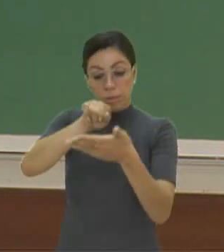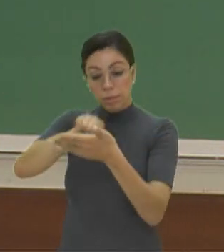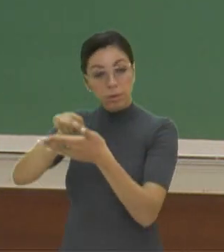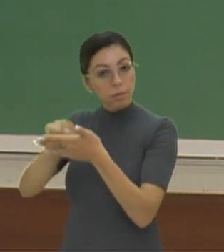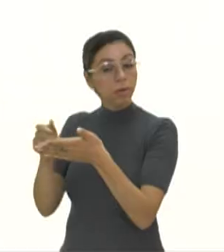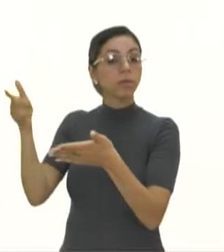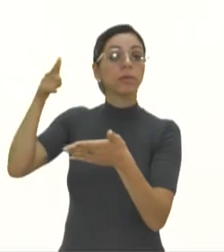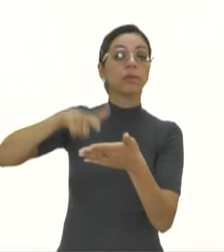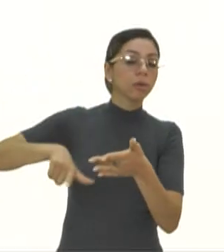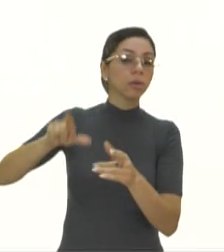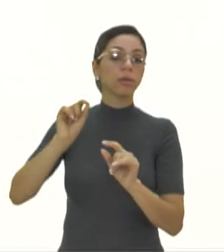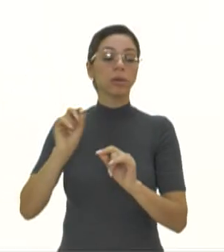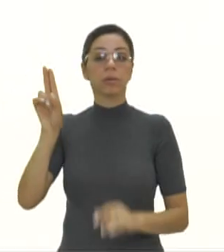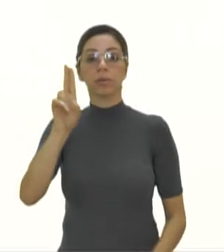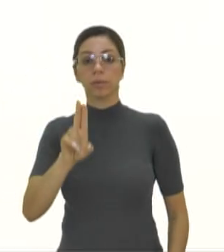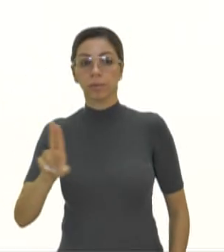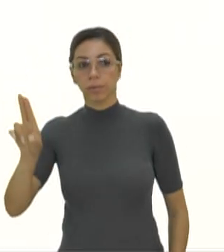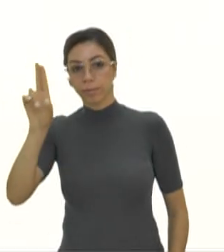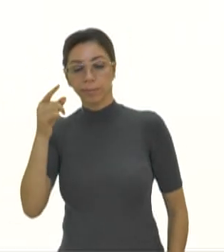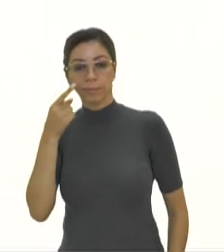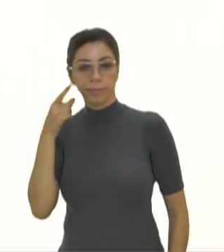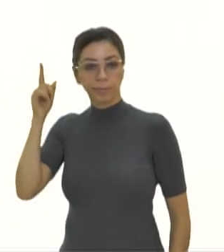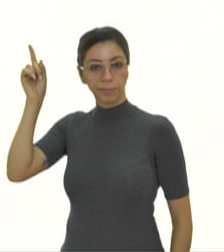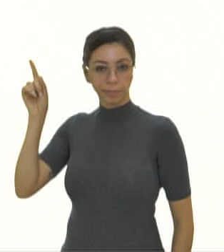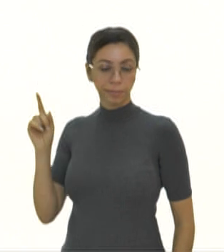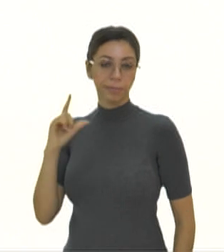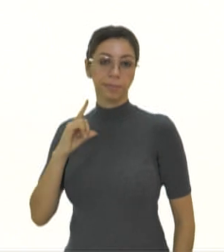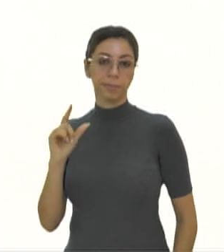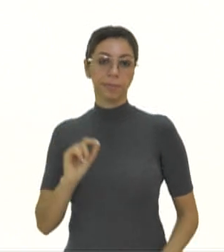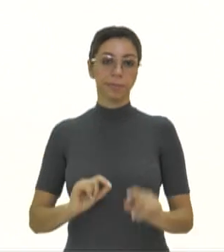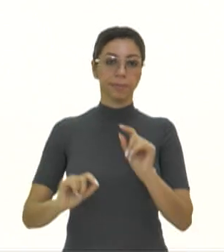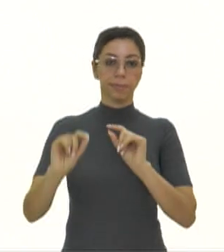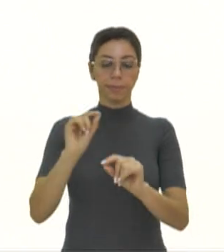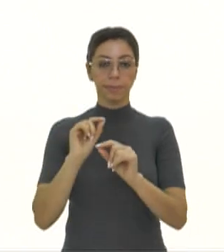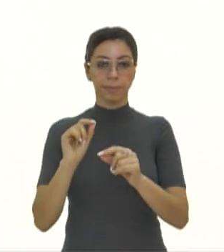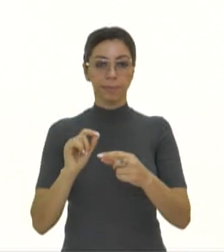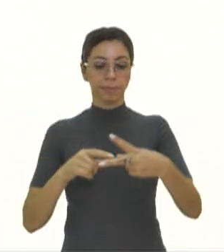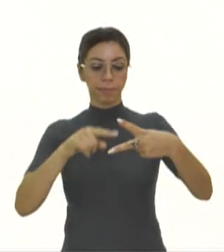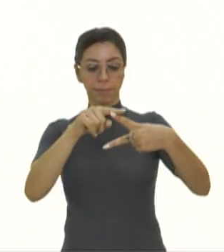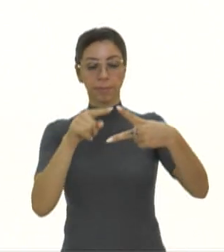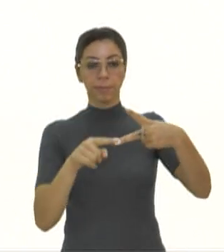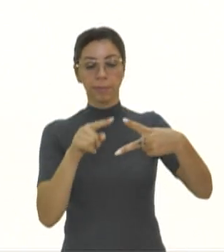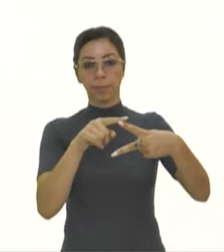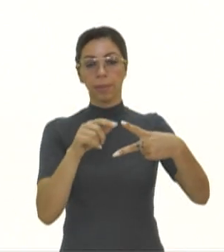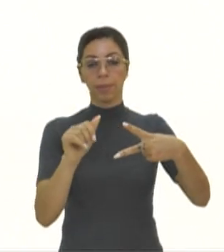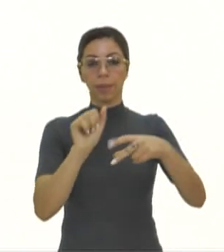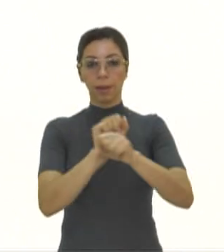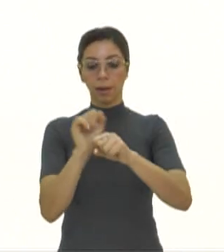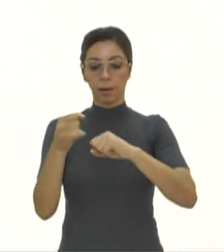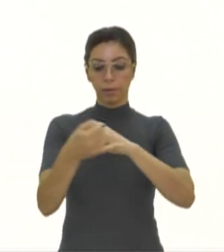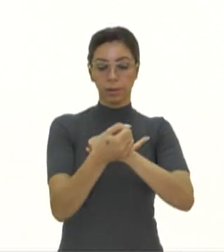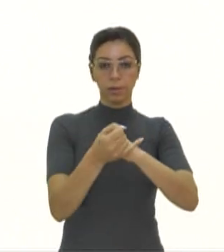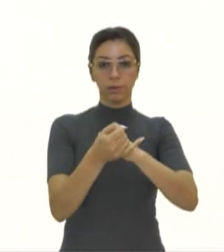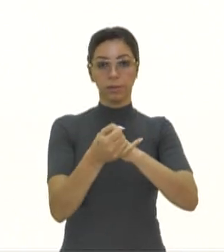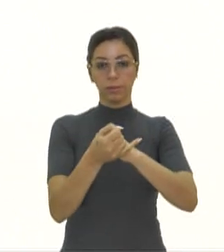reescrevê-las, utilizando, vejam que nós temos em destaque dois adjetivos, brilliant e brief. Né? Então, o